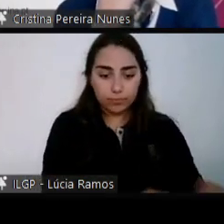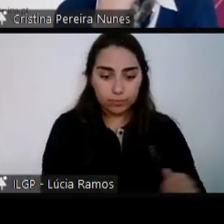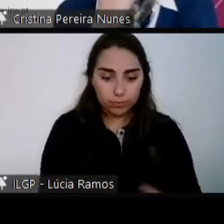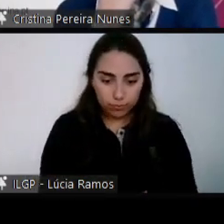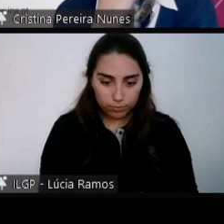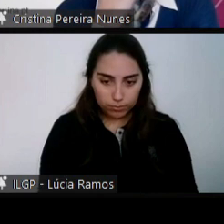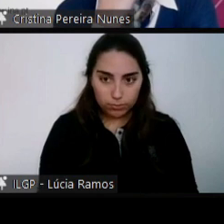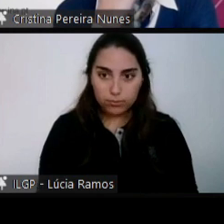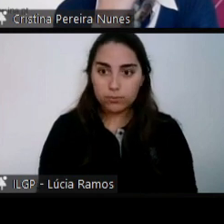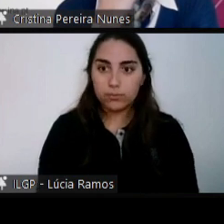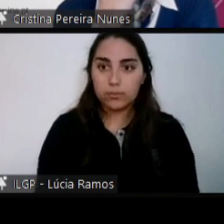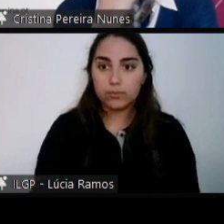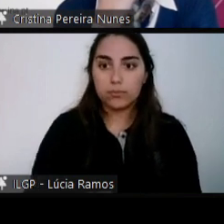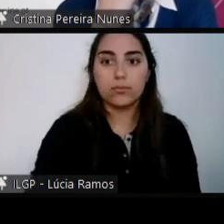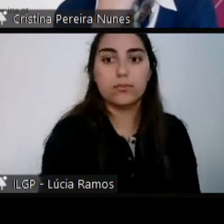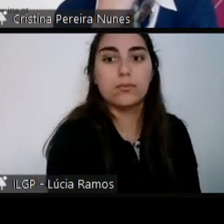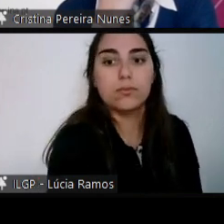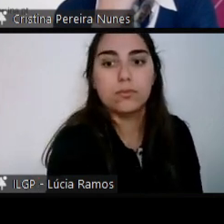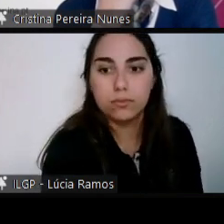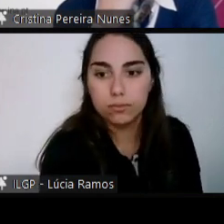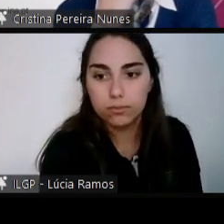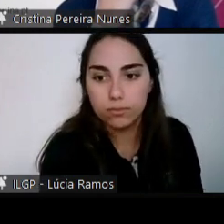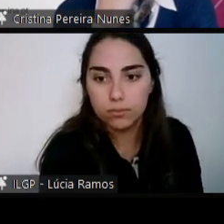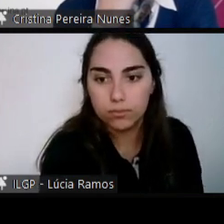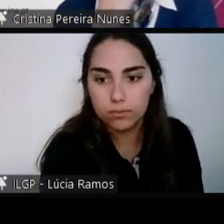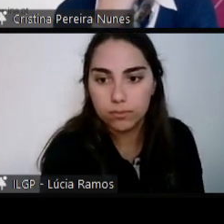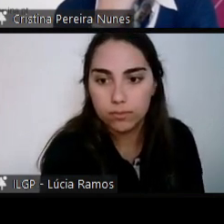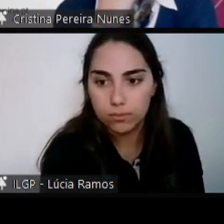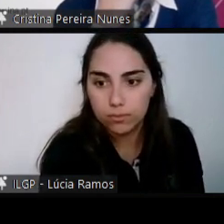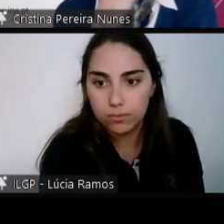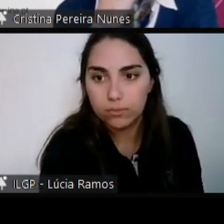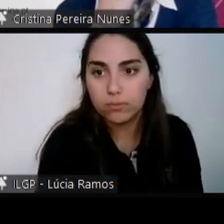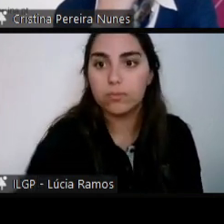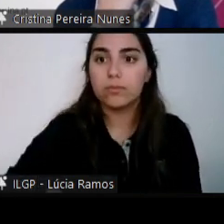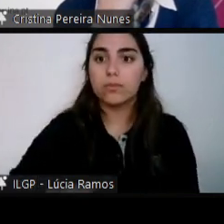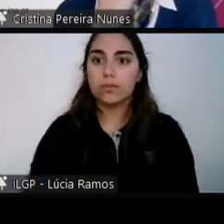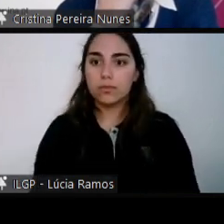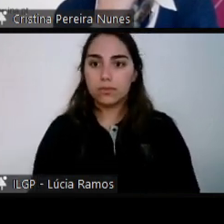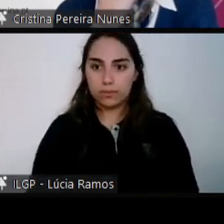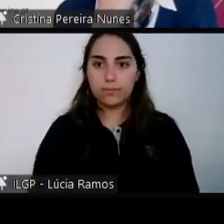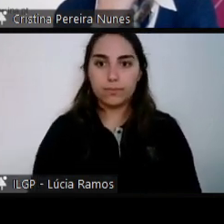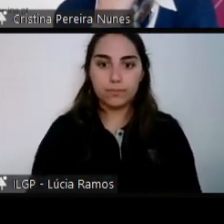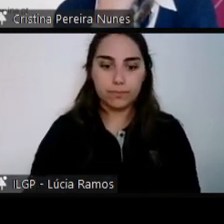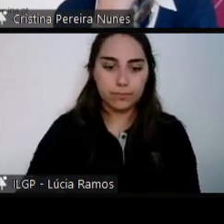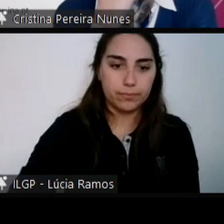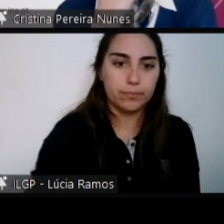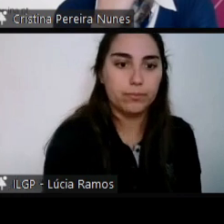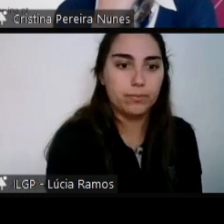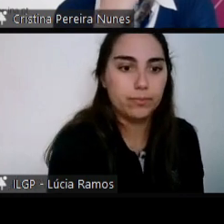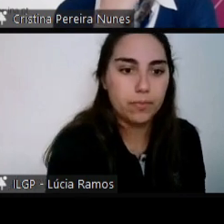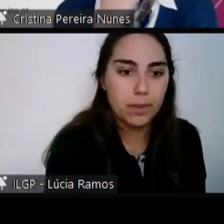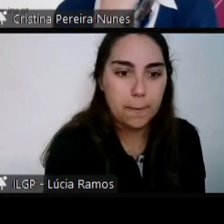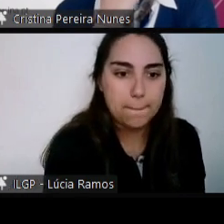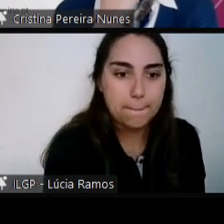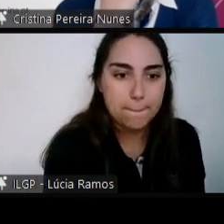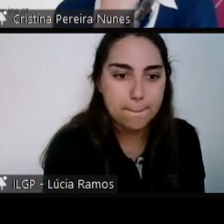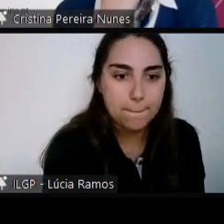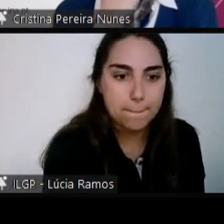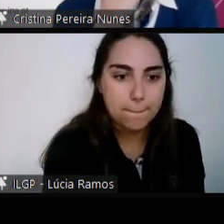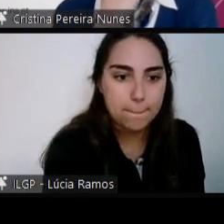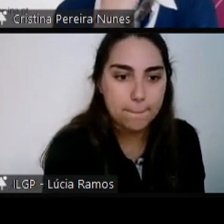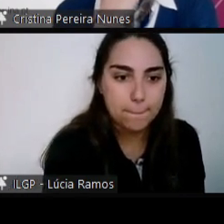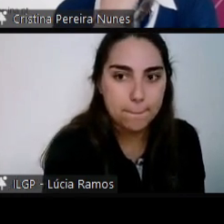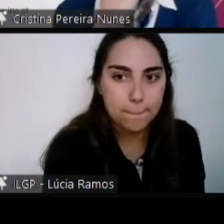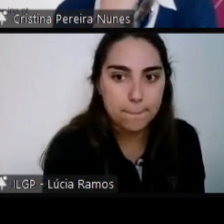Jorge, eu sem querer cortar esse entusiasmo que nos contamina a todos, fazia um apelo ao teu poder de síntese para